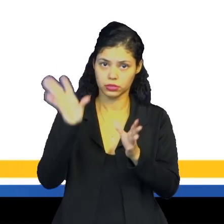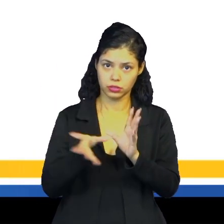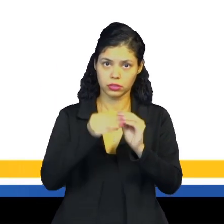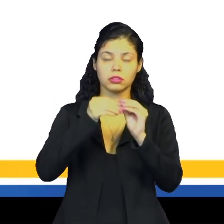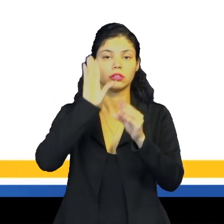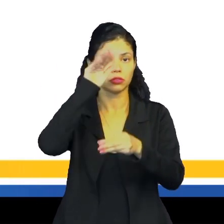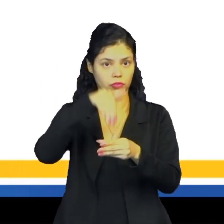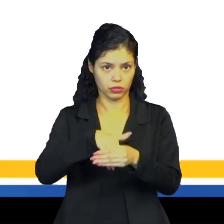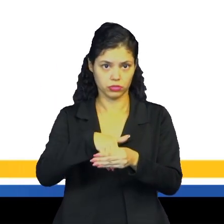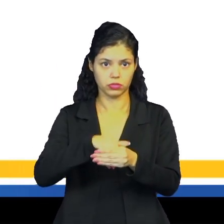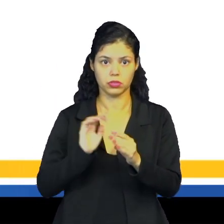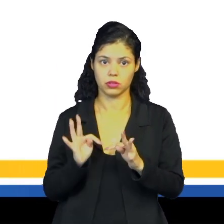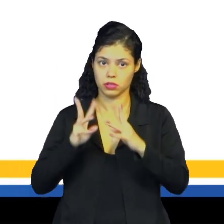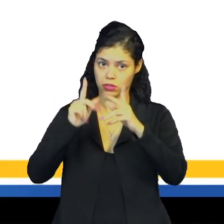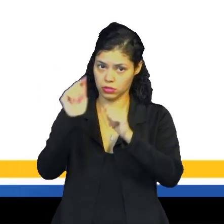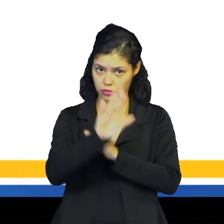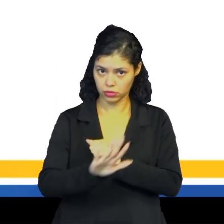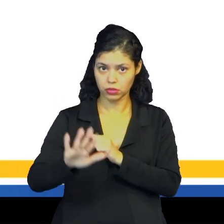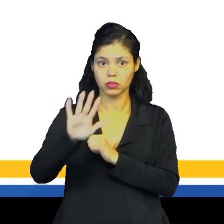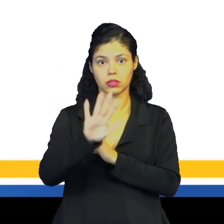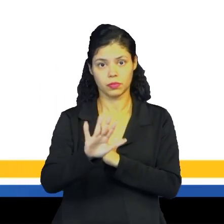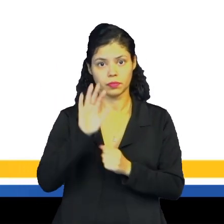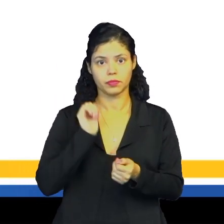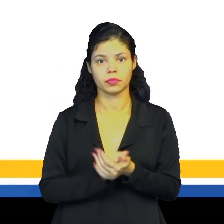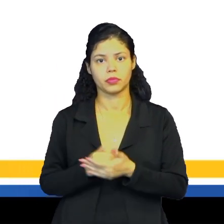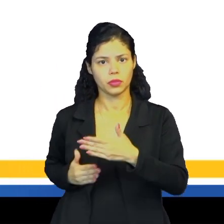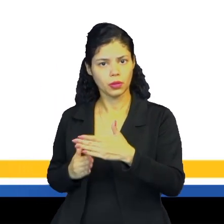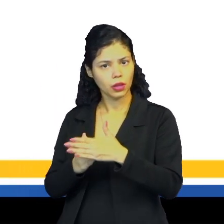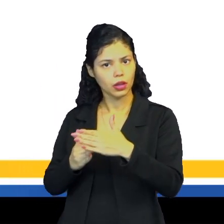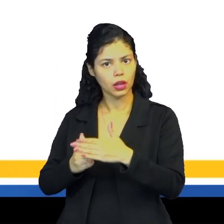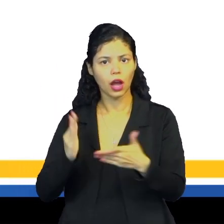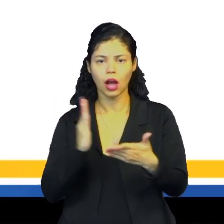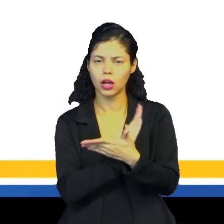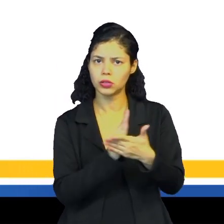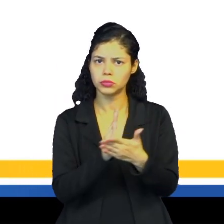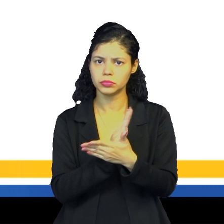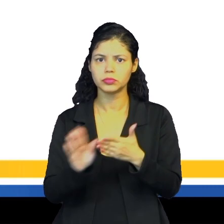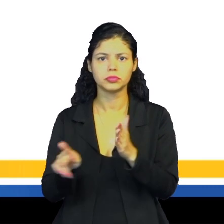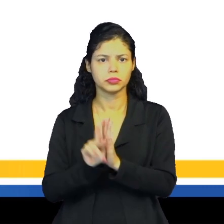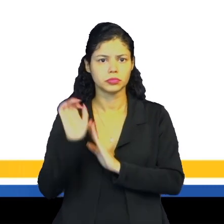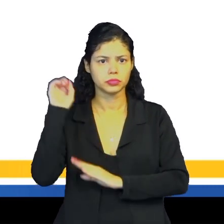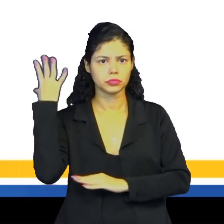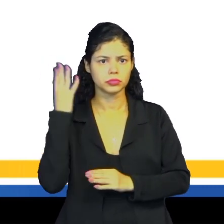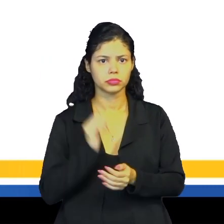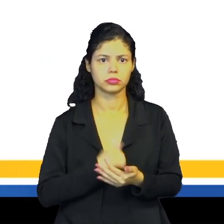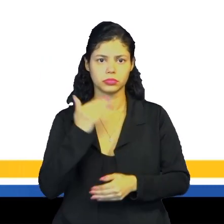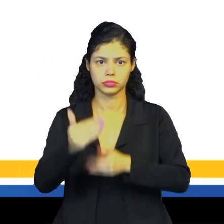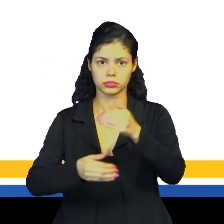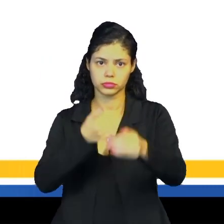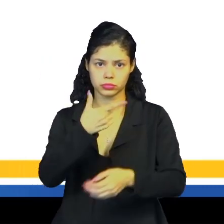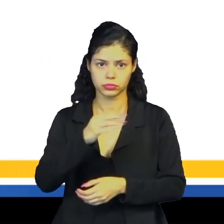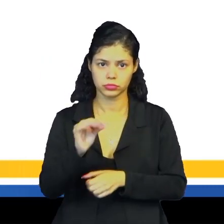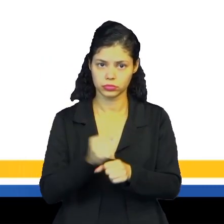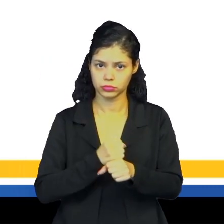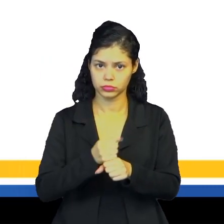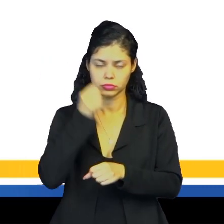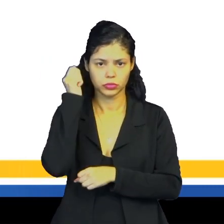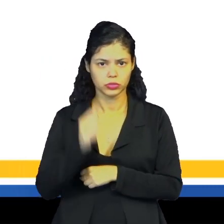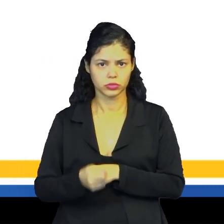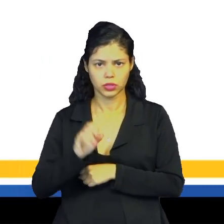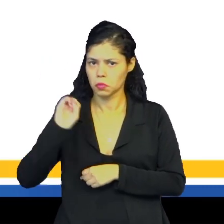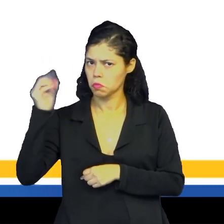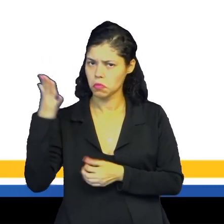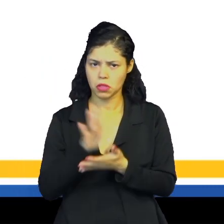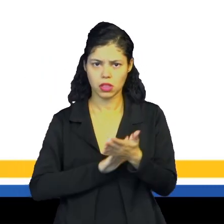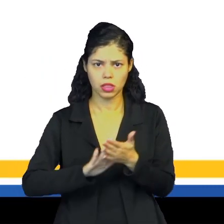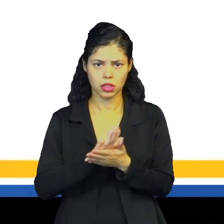de eleições. Contudo, elas se limitavam a apenas alguns cargos. Durante os 20 anos de ditadura, não ocorreu